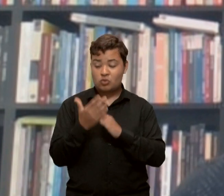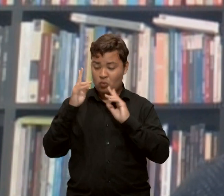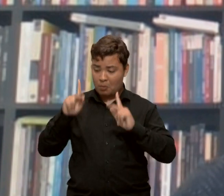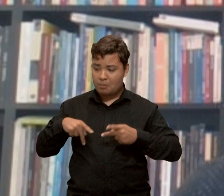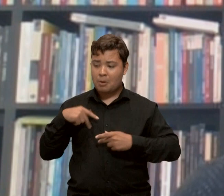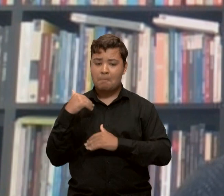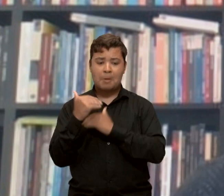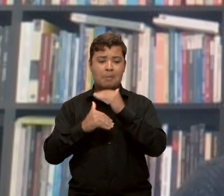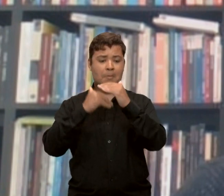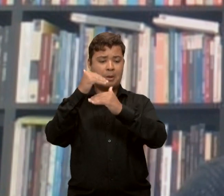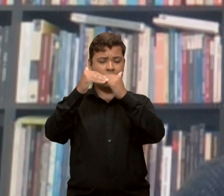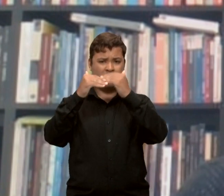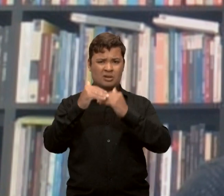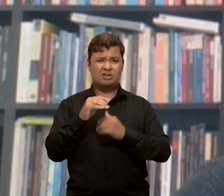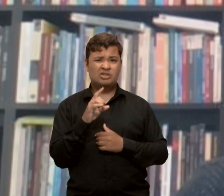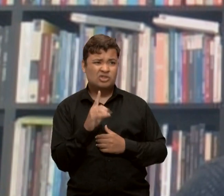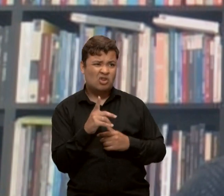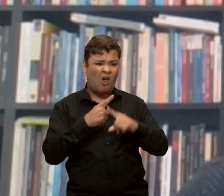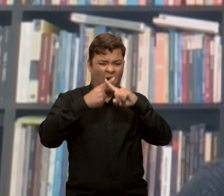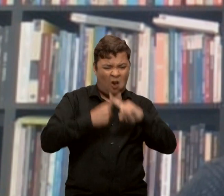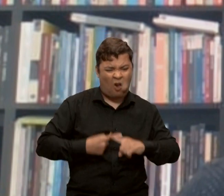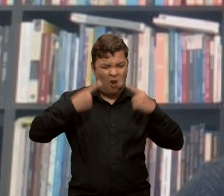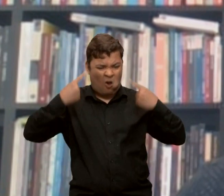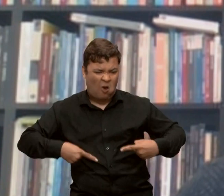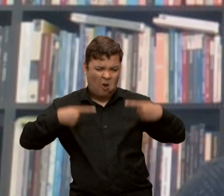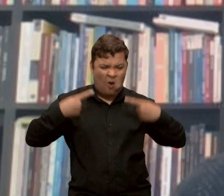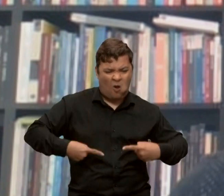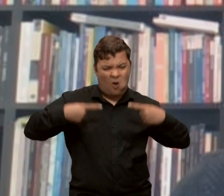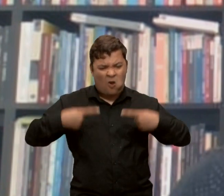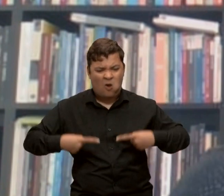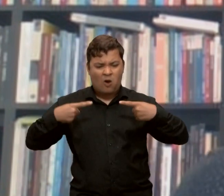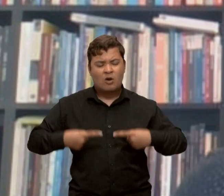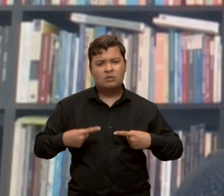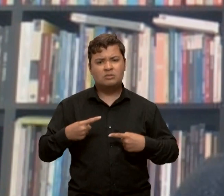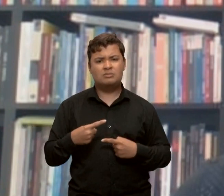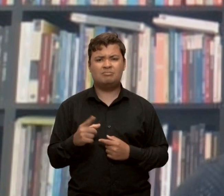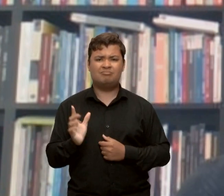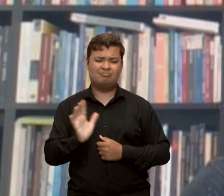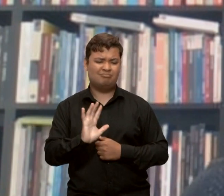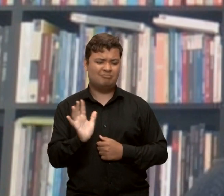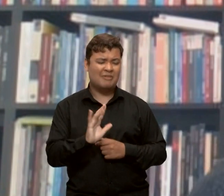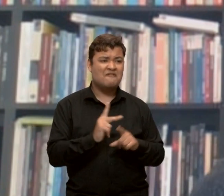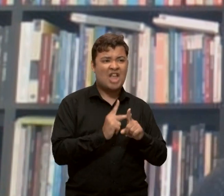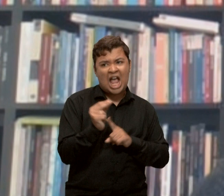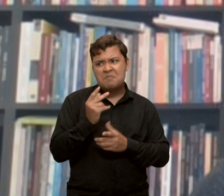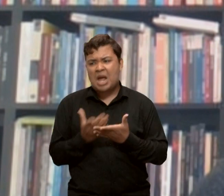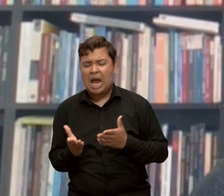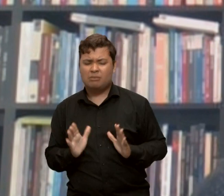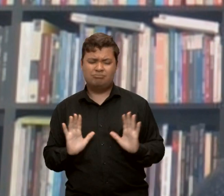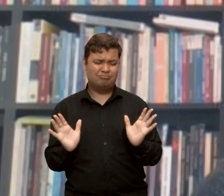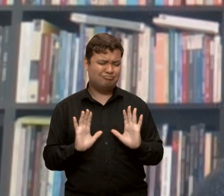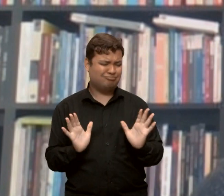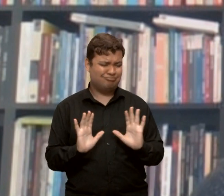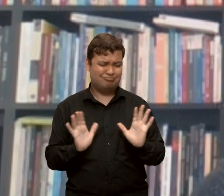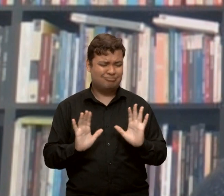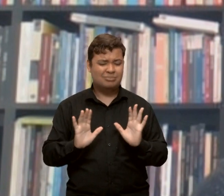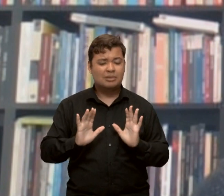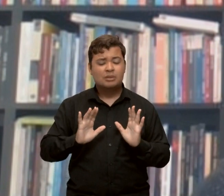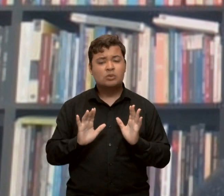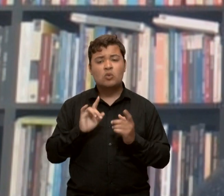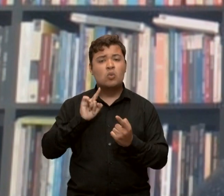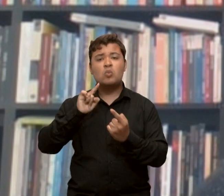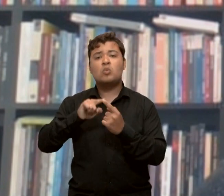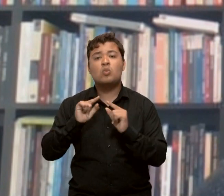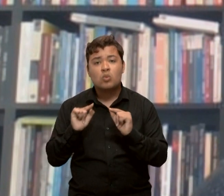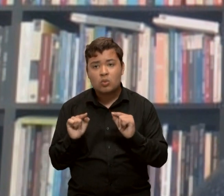fique apenas nessa lógica competitiva da soma zero, né, em que um ganha e outro perde. A ideia é que todos no esporte podem ganhar com